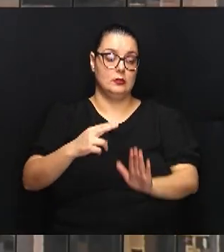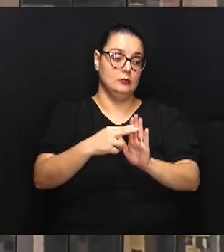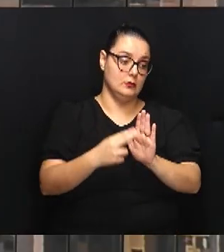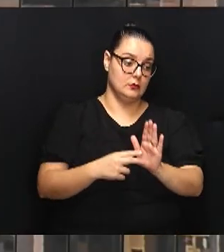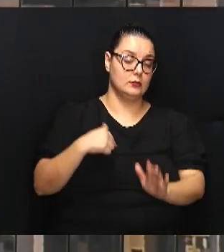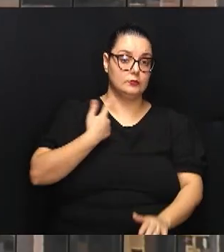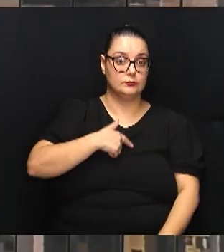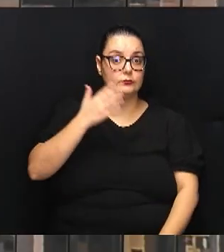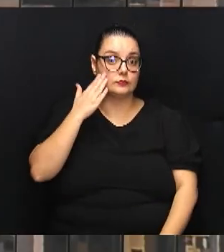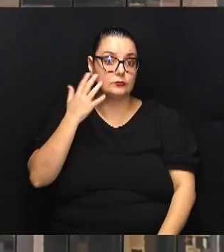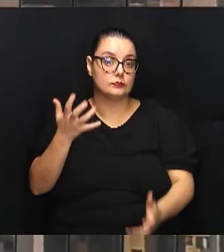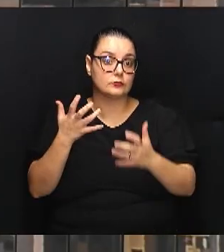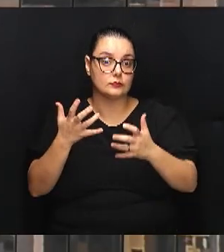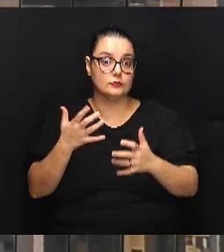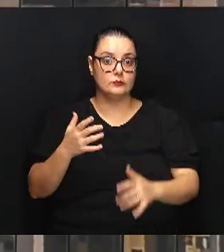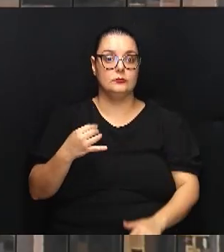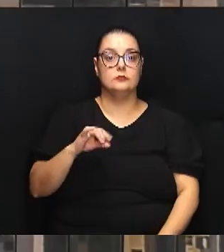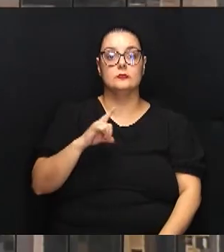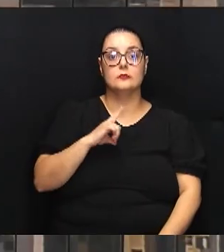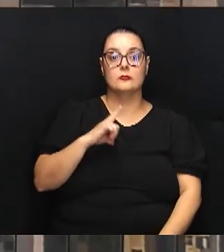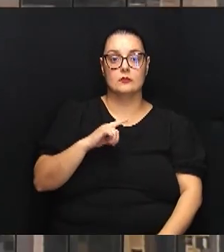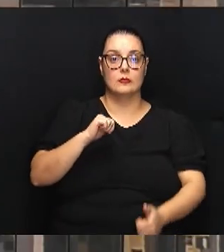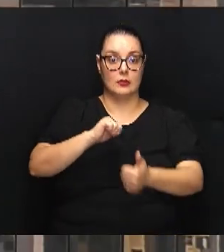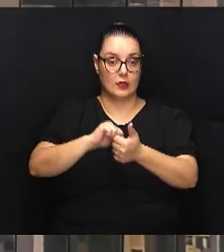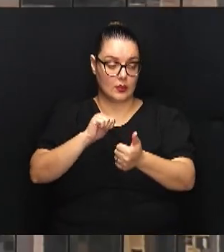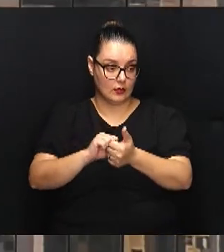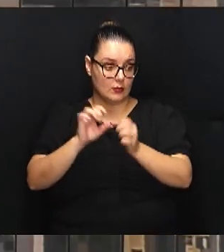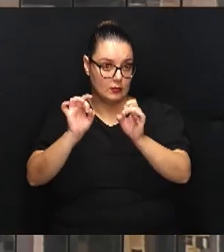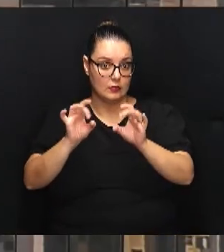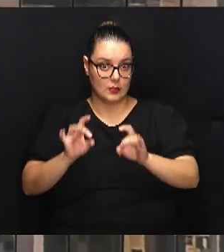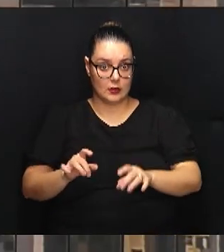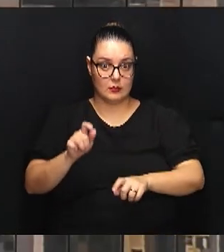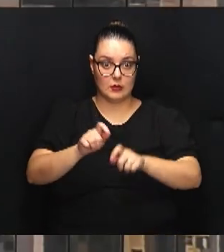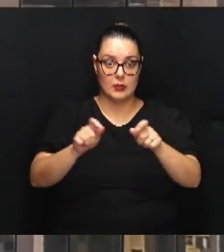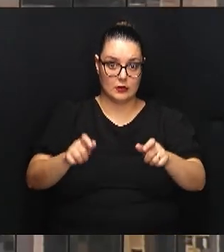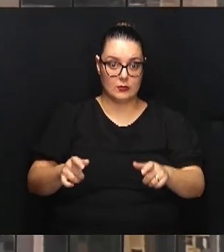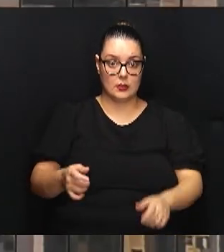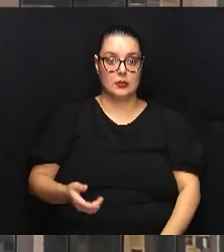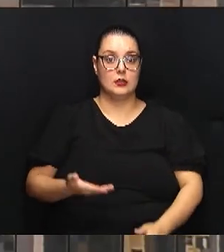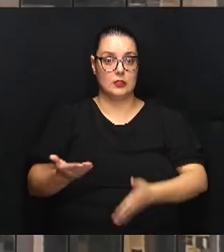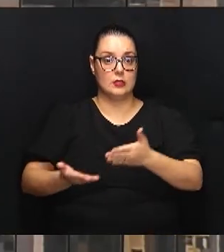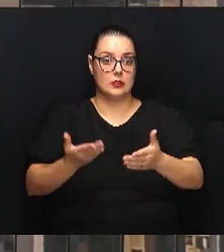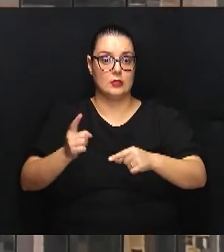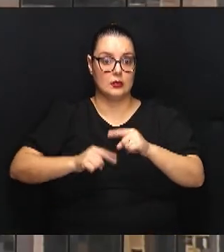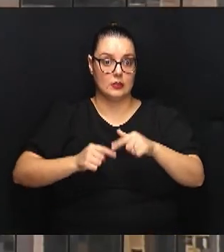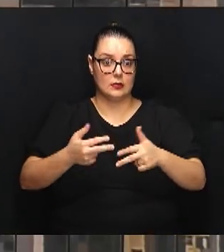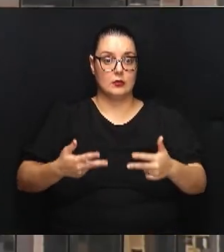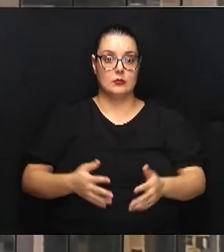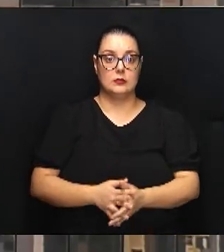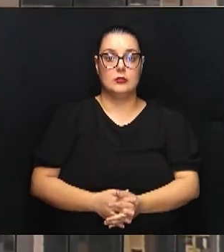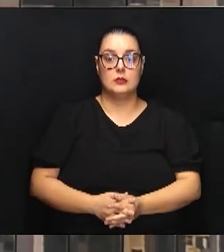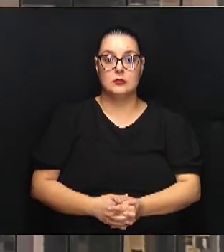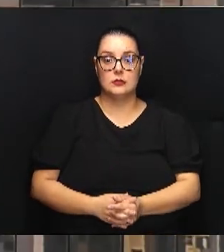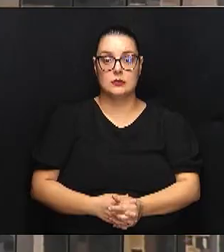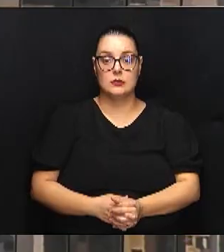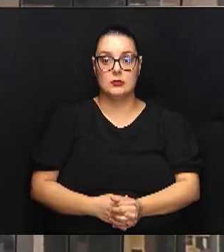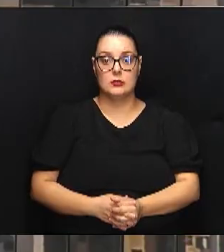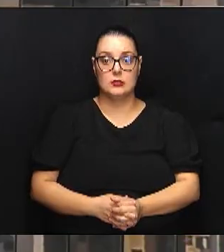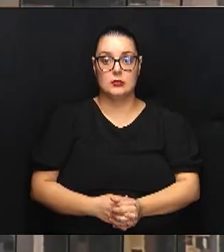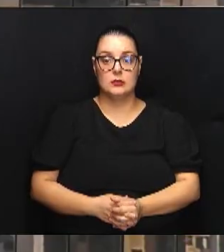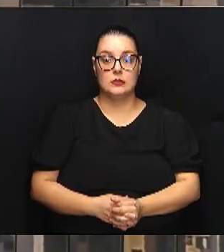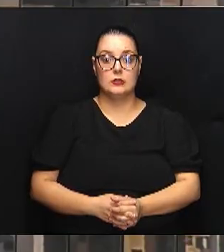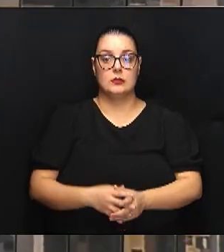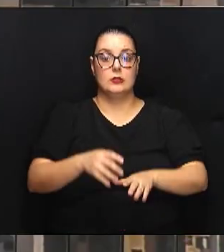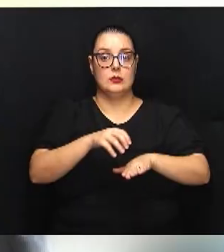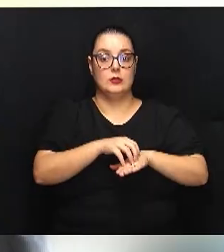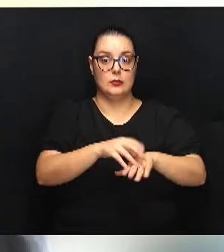abastecimento. Existem normas, a gente sabe, mas eu queria saber se existem qualificação específica para essas pessoas que lidam com esses